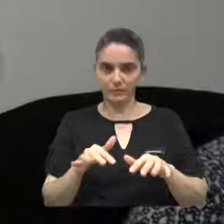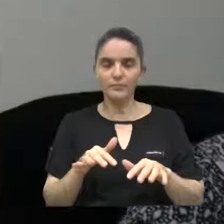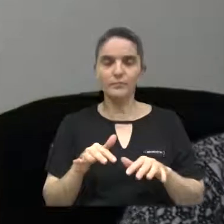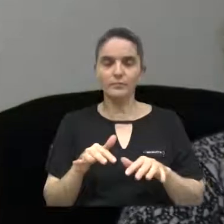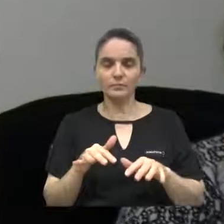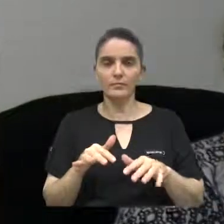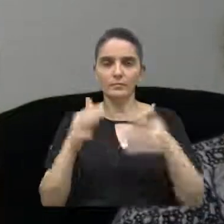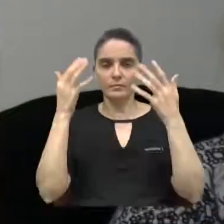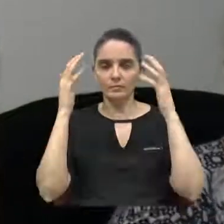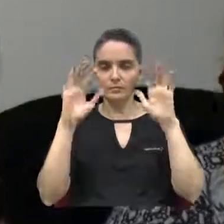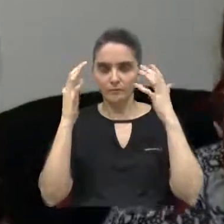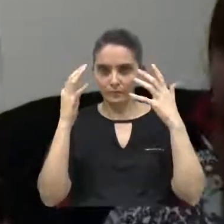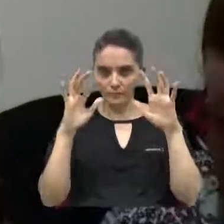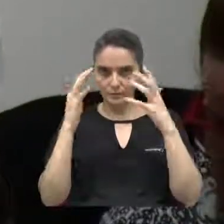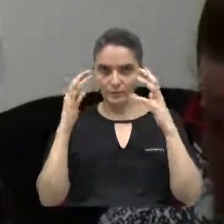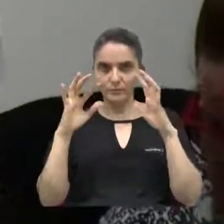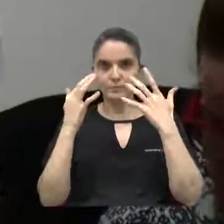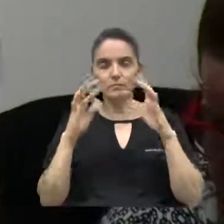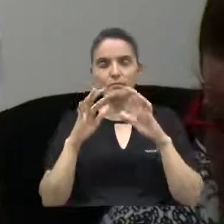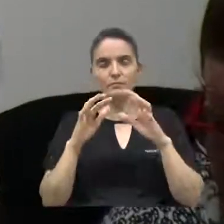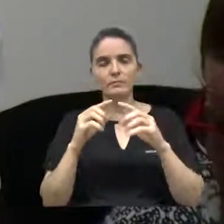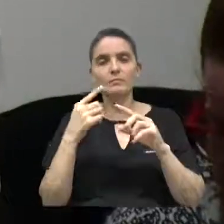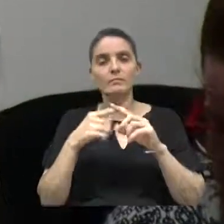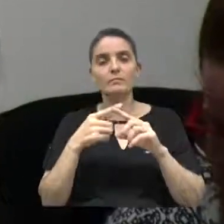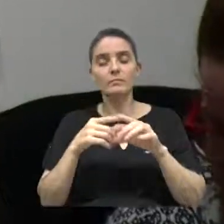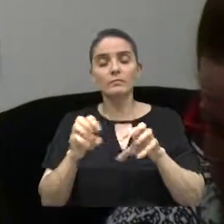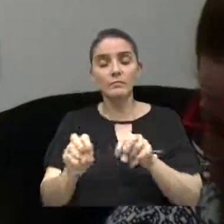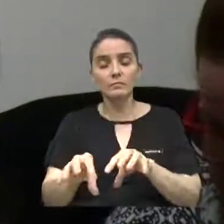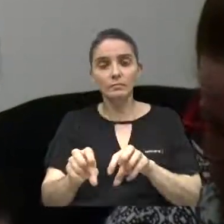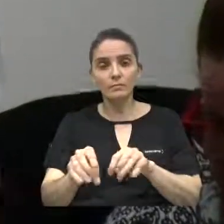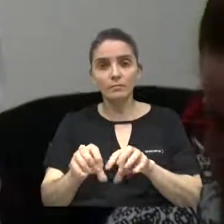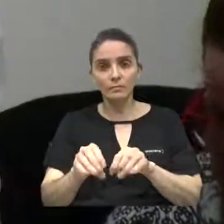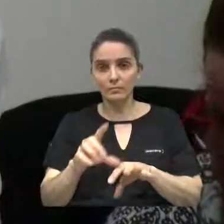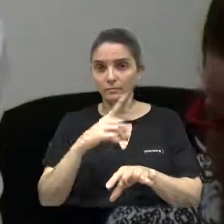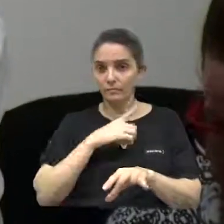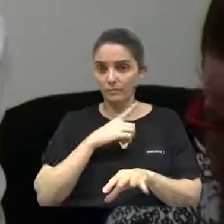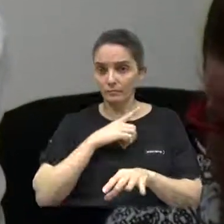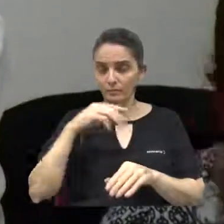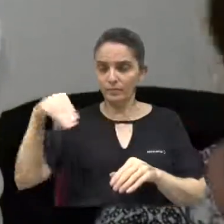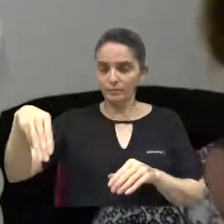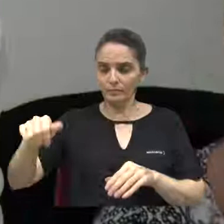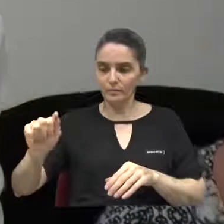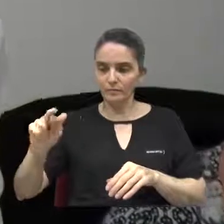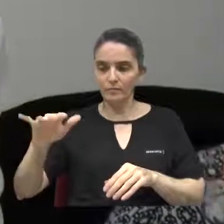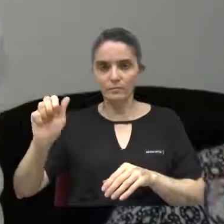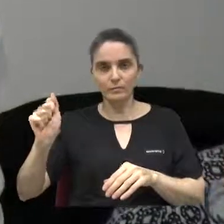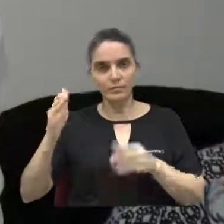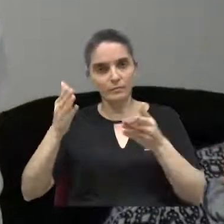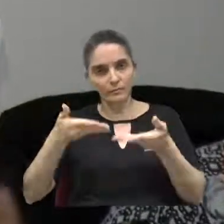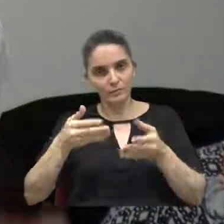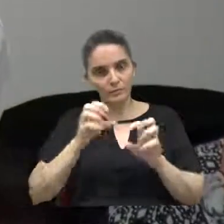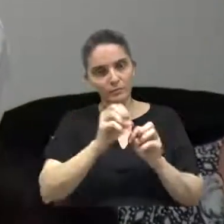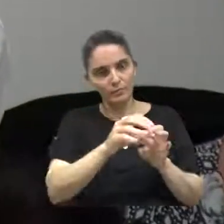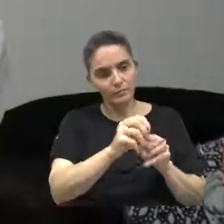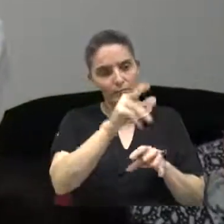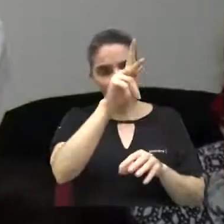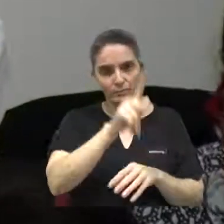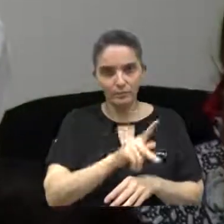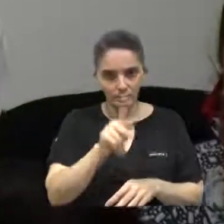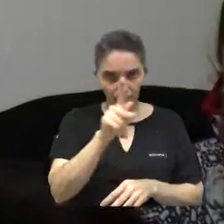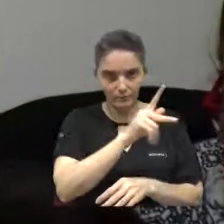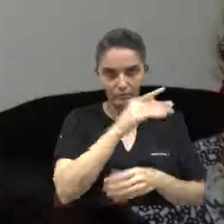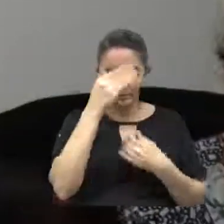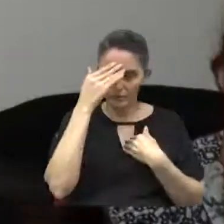E parabéns, dona Vanilde, pela educação que a senhora recebeu da dona Maria e agora passou para o filho Diego.